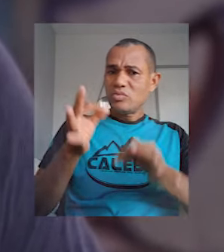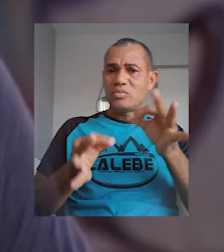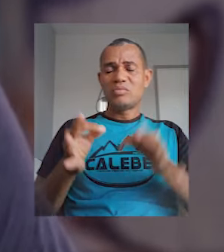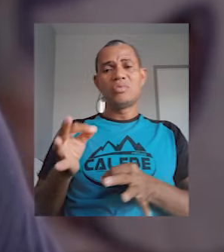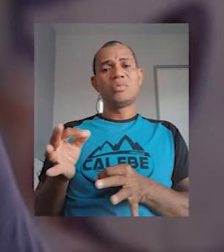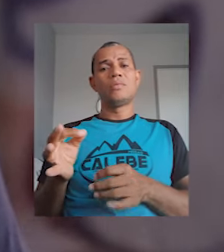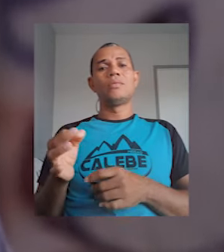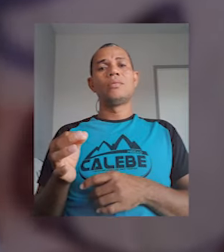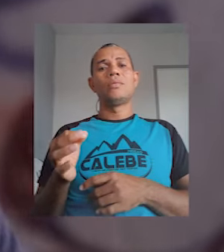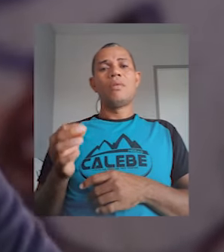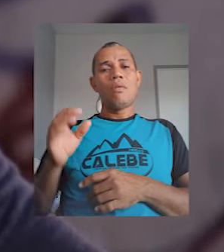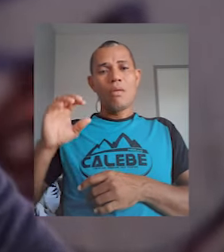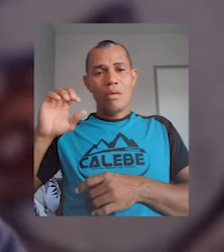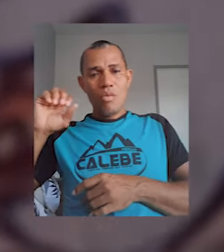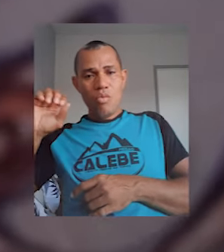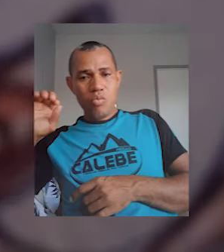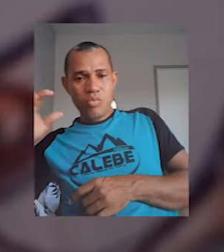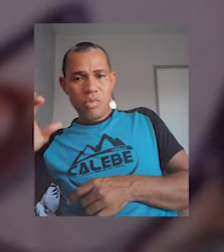justificar cientificamente